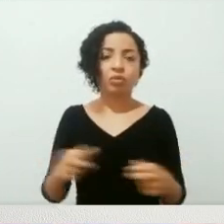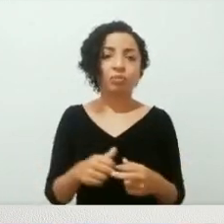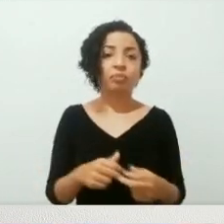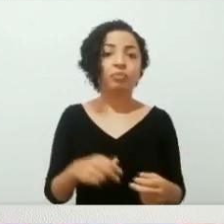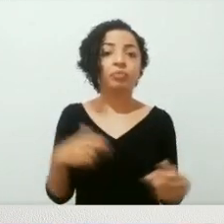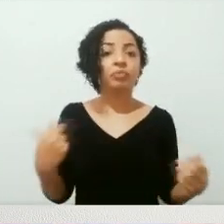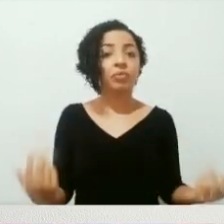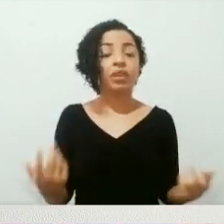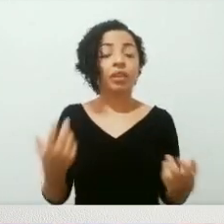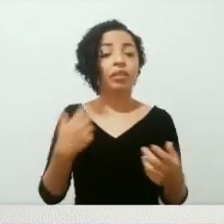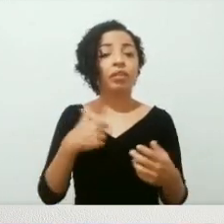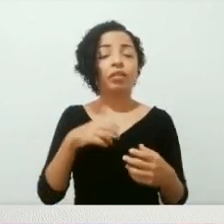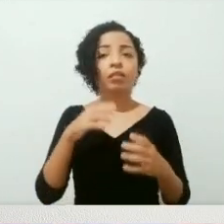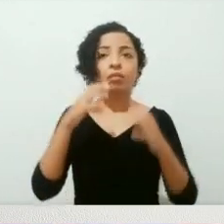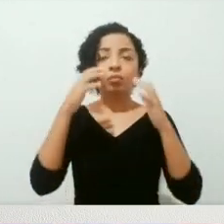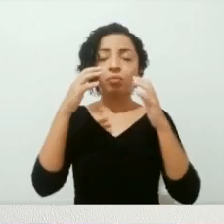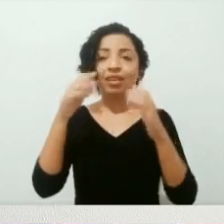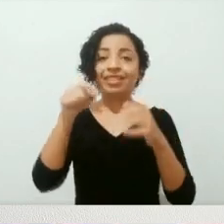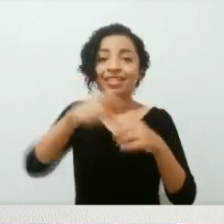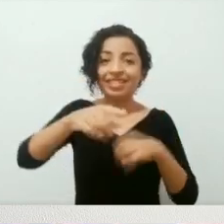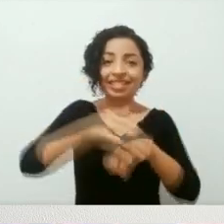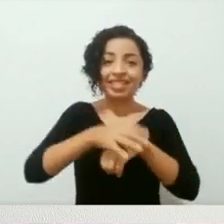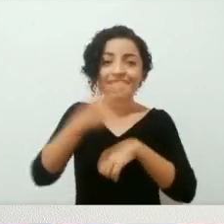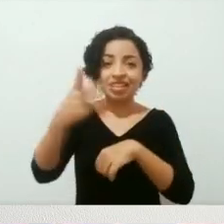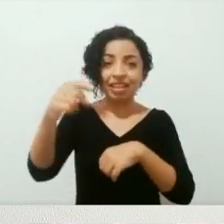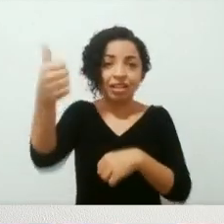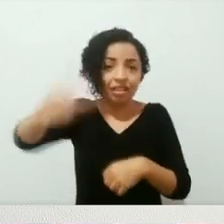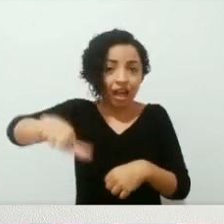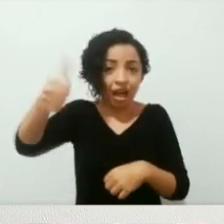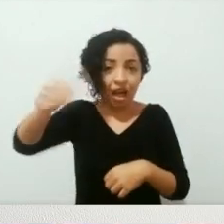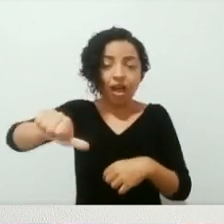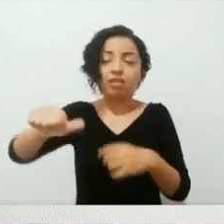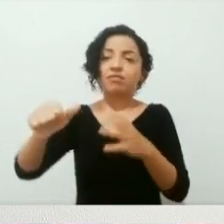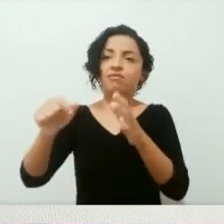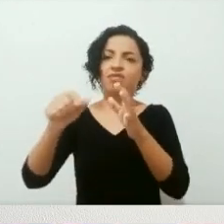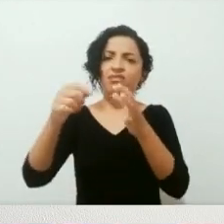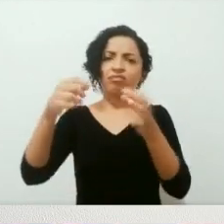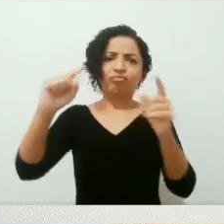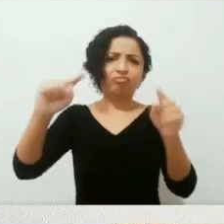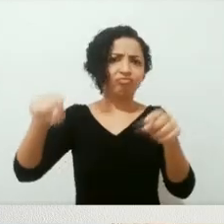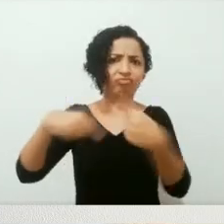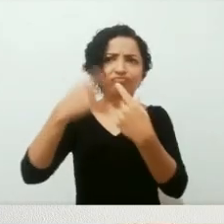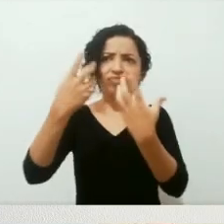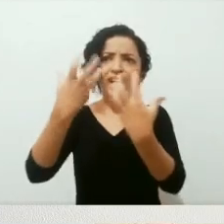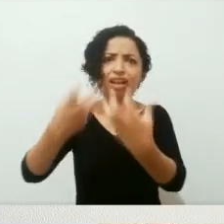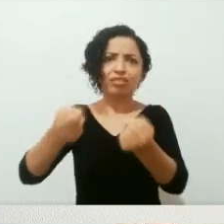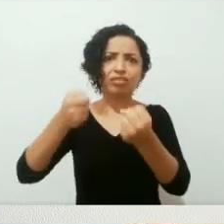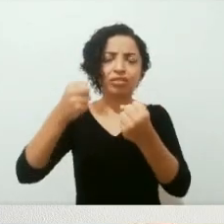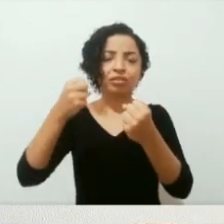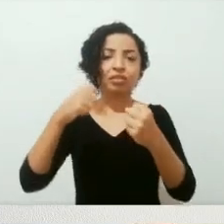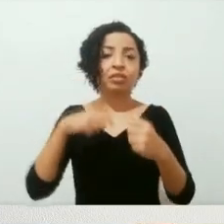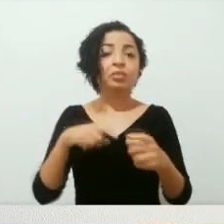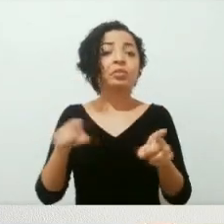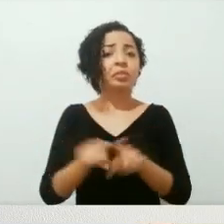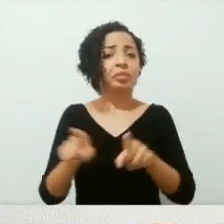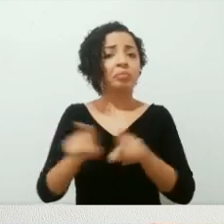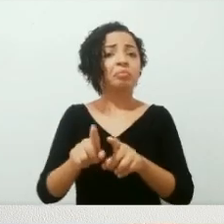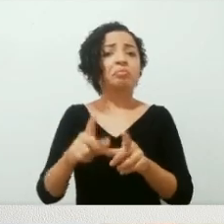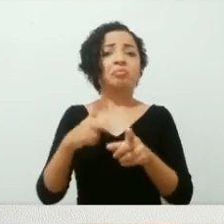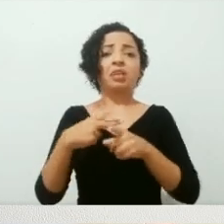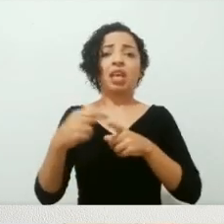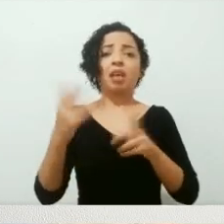como eu falei, grande notoriedade e grande respeito pela crítica, foi homenageada pelo governo dos Estados Unidos, pela sua contribuição